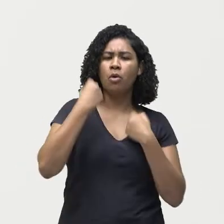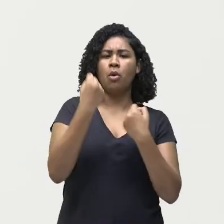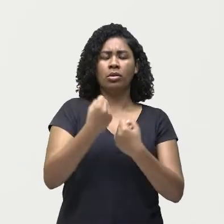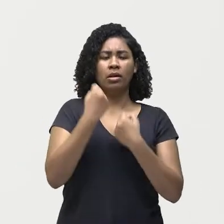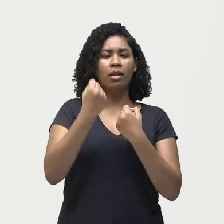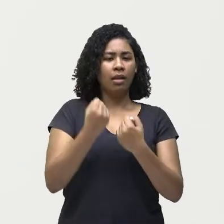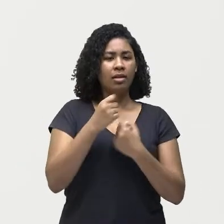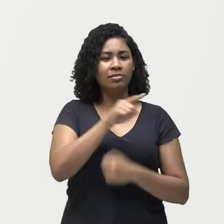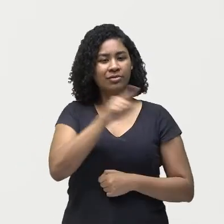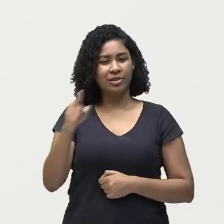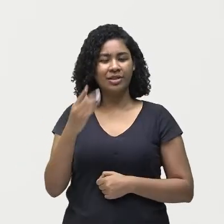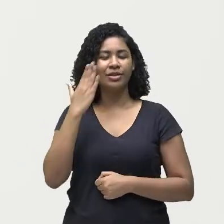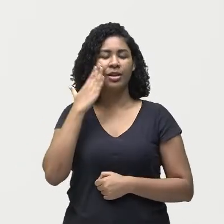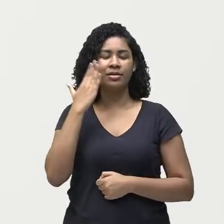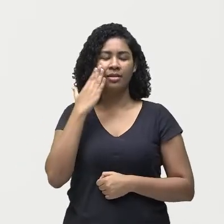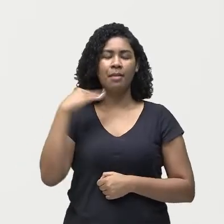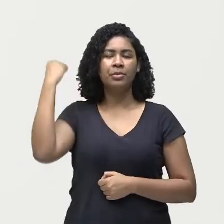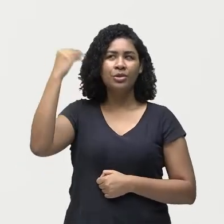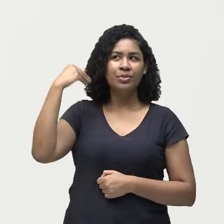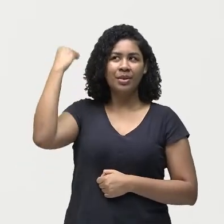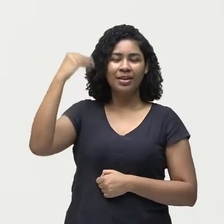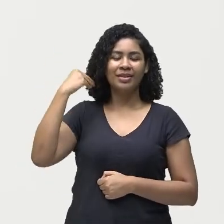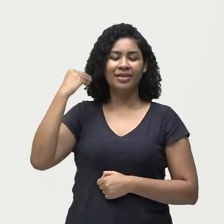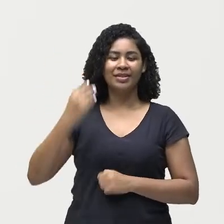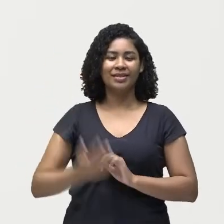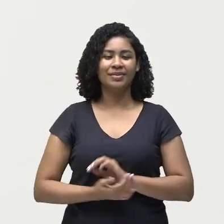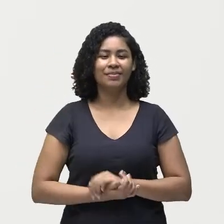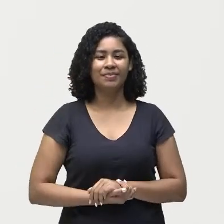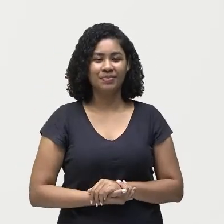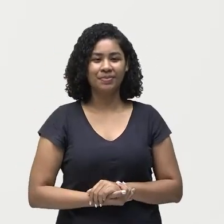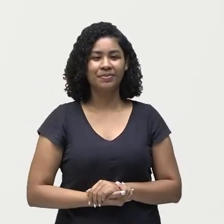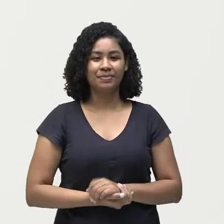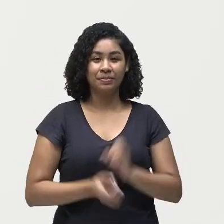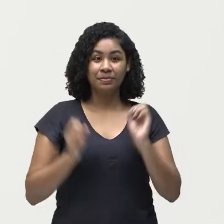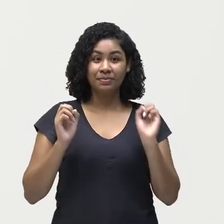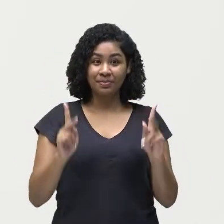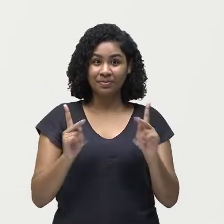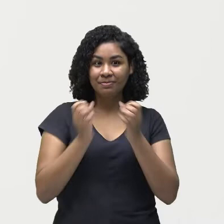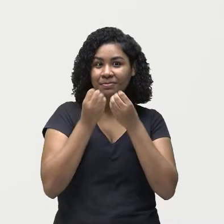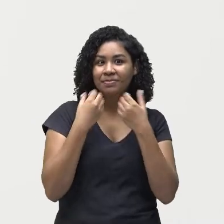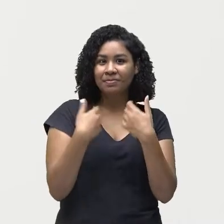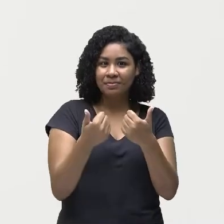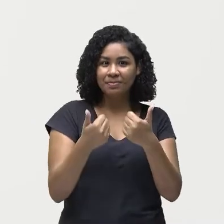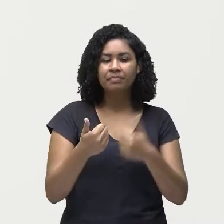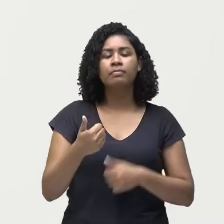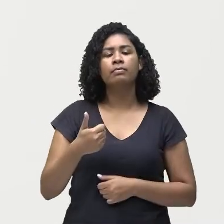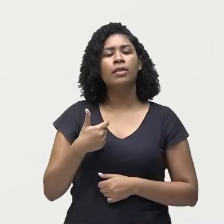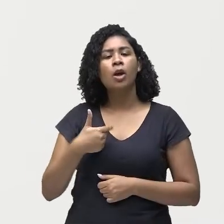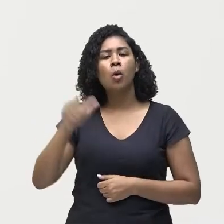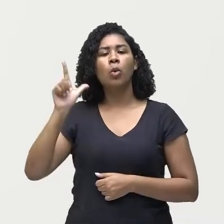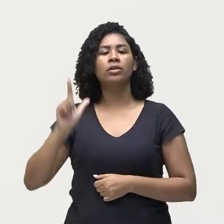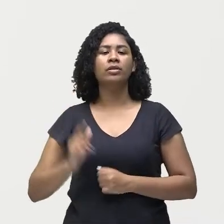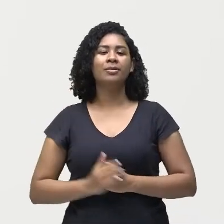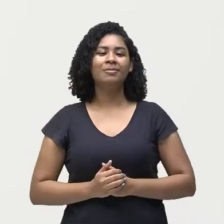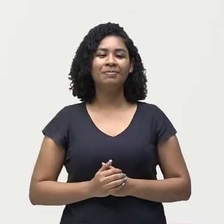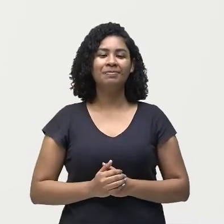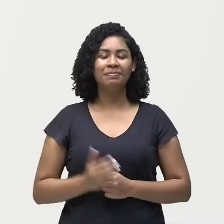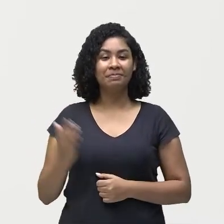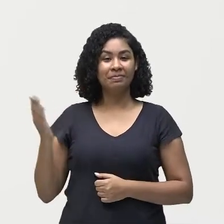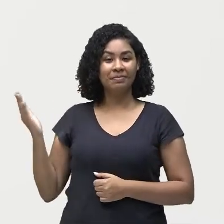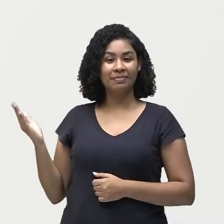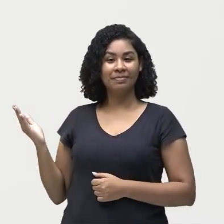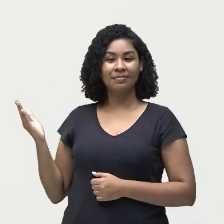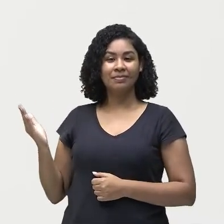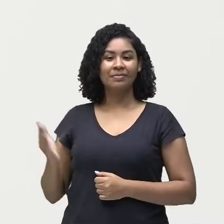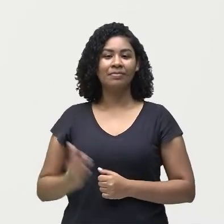que você já sabe, né? A nossa terceira vantagem, ok? Temos mais uma então, let's go ahead.